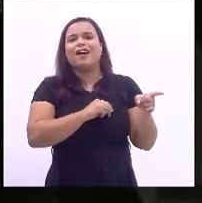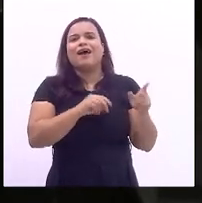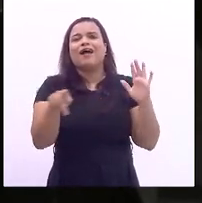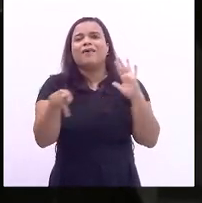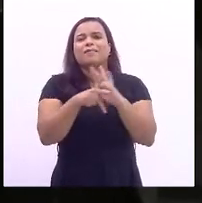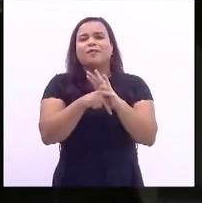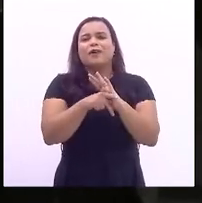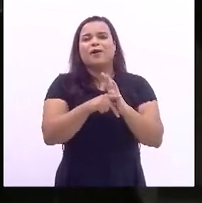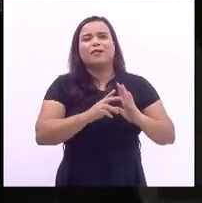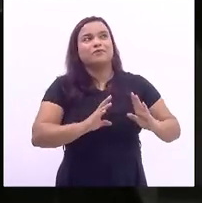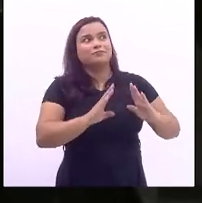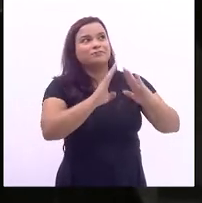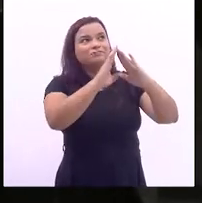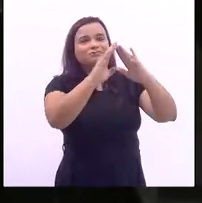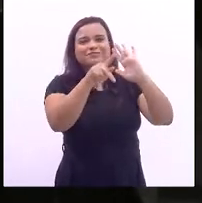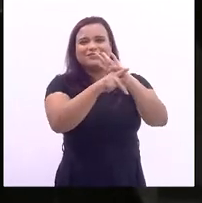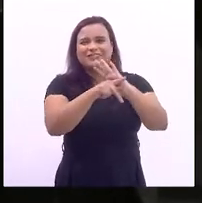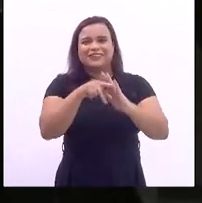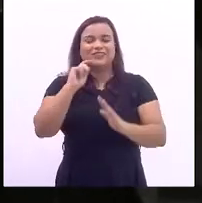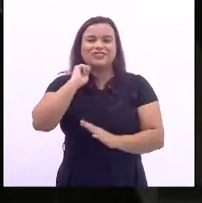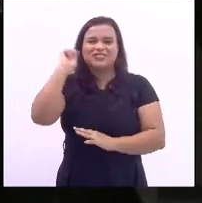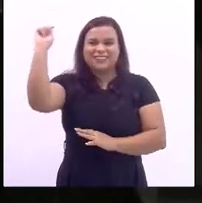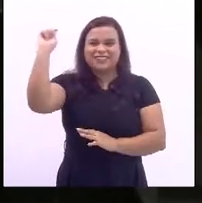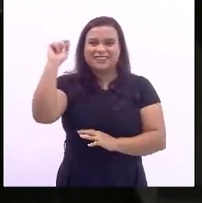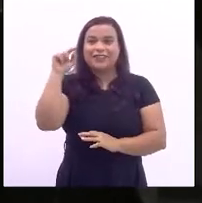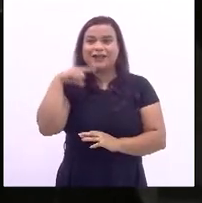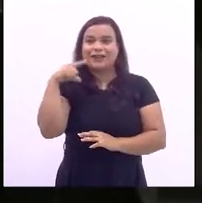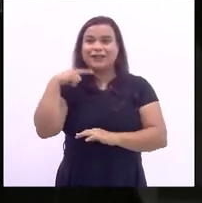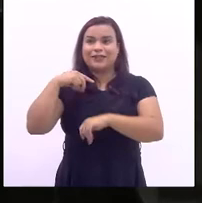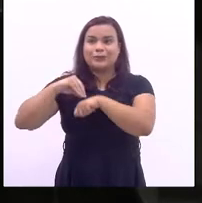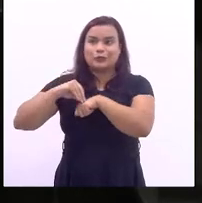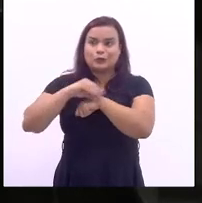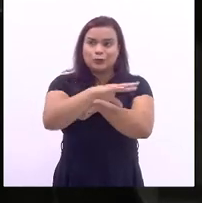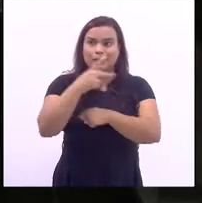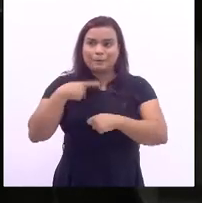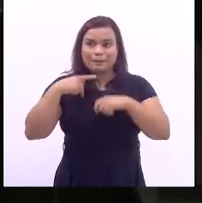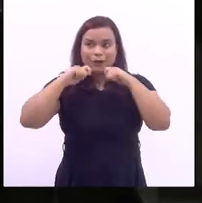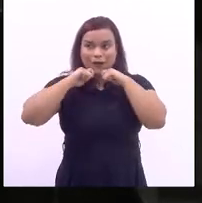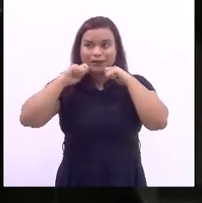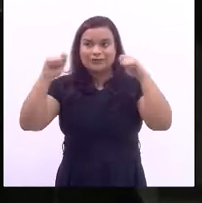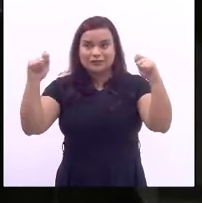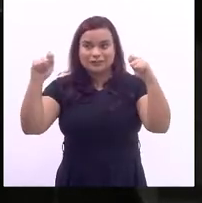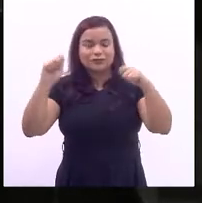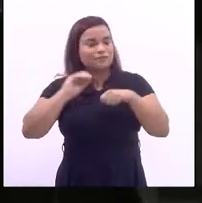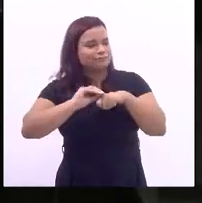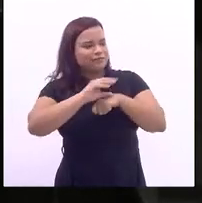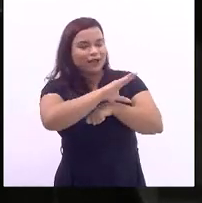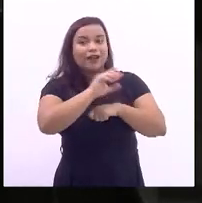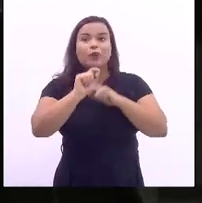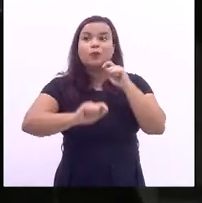Tiradentes até por sugestão do meu assessor Lauro